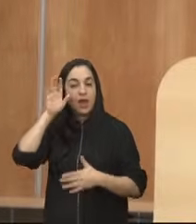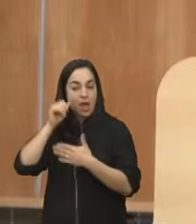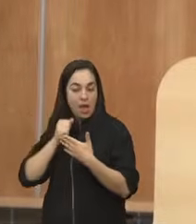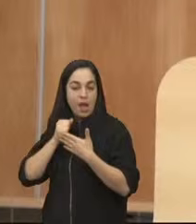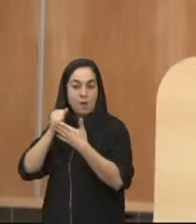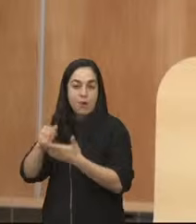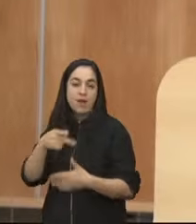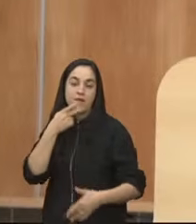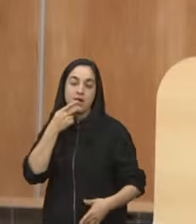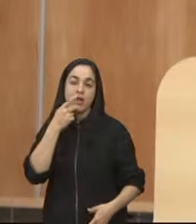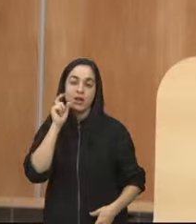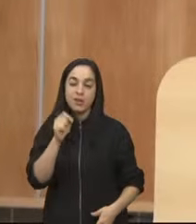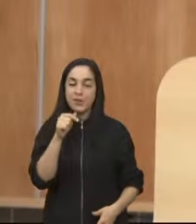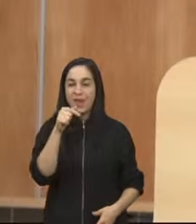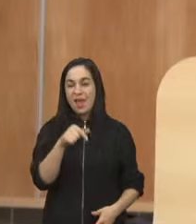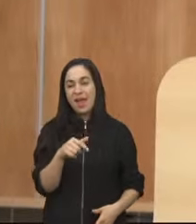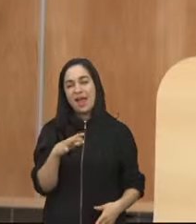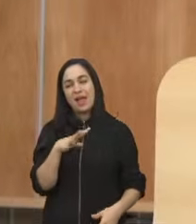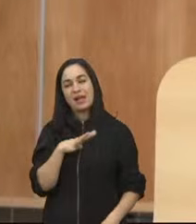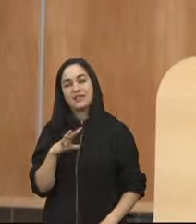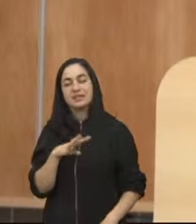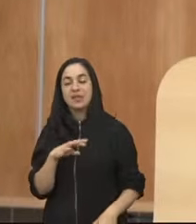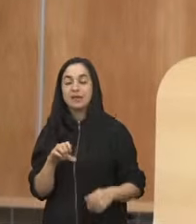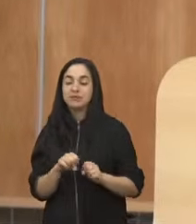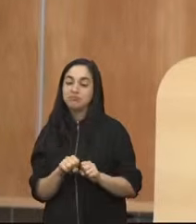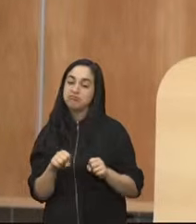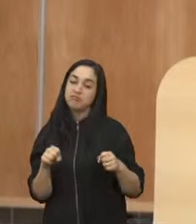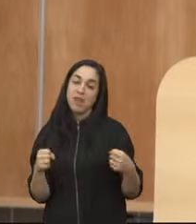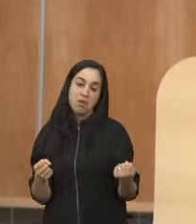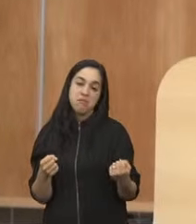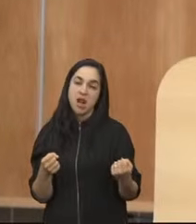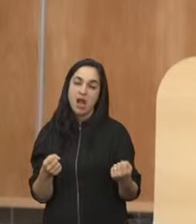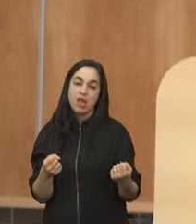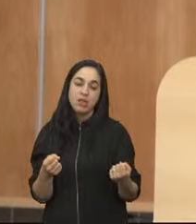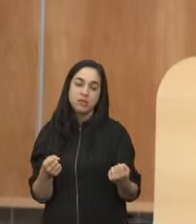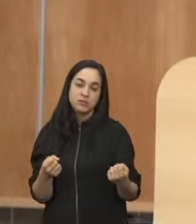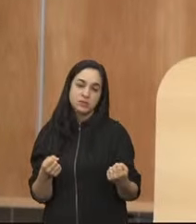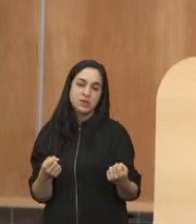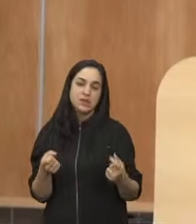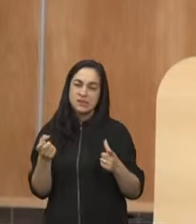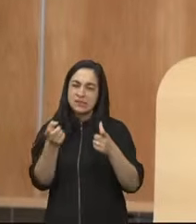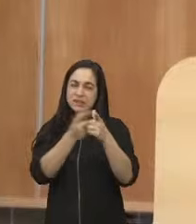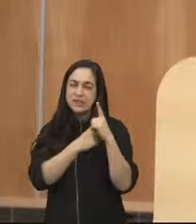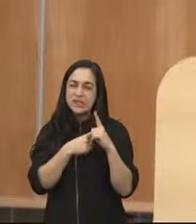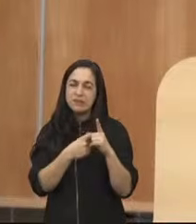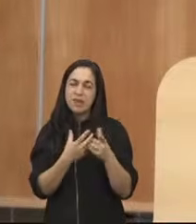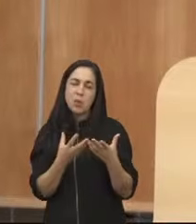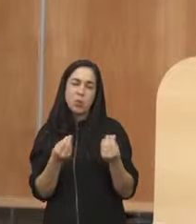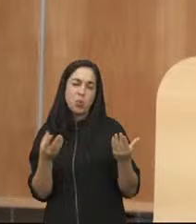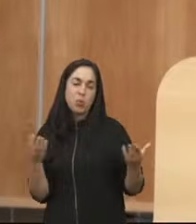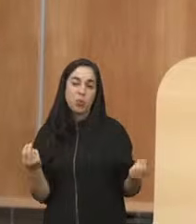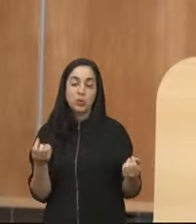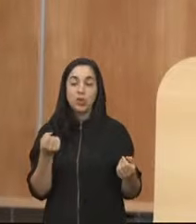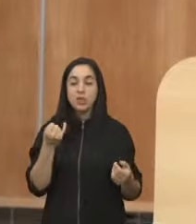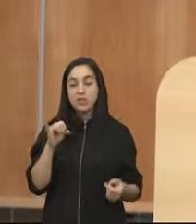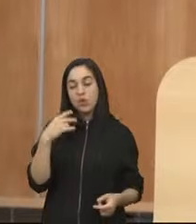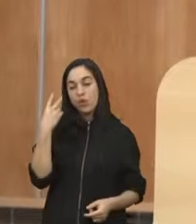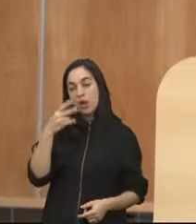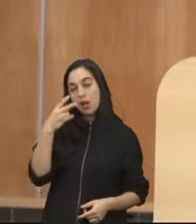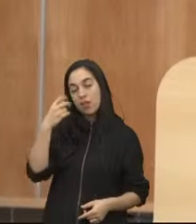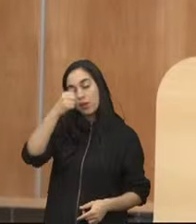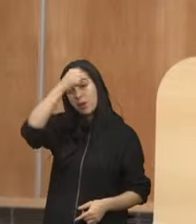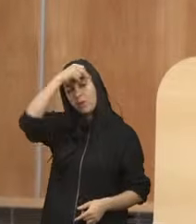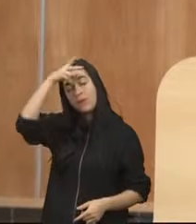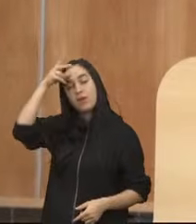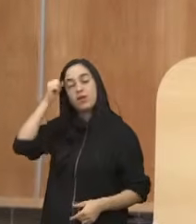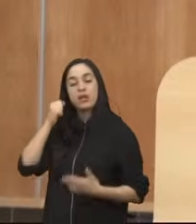disse aqui que a cidade está quebrada, o Marcelo Dantas, não é? Se o vereador que apoia o prefeito, que foi braço direito